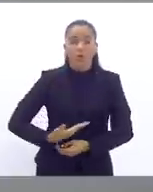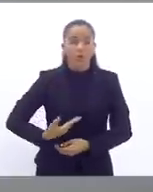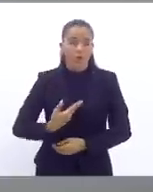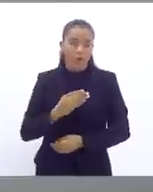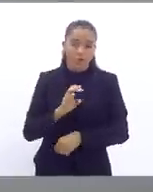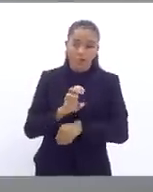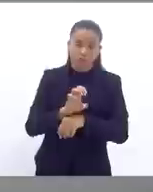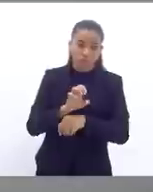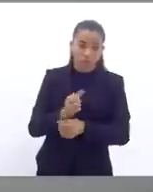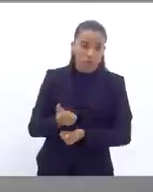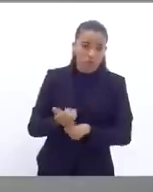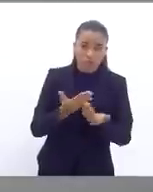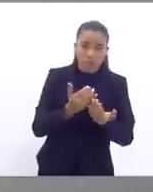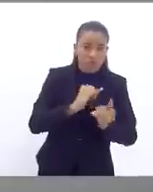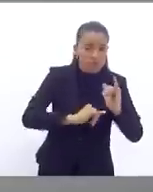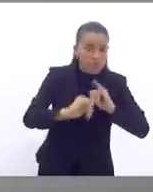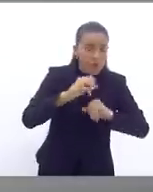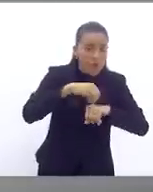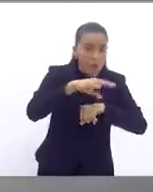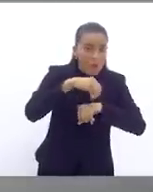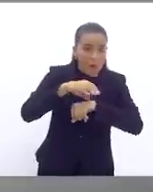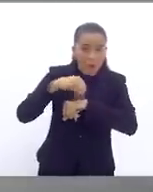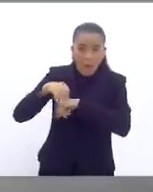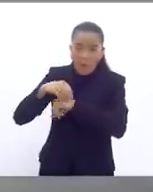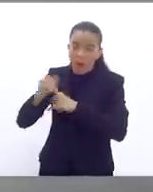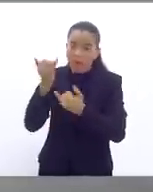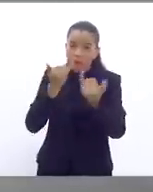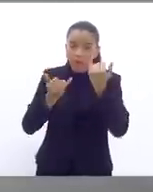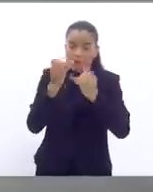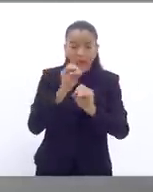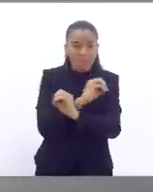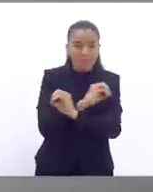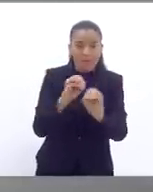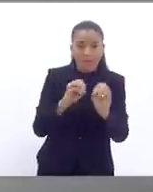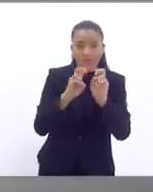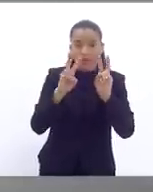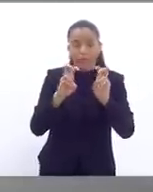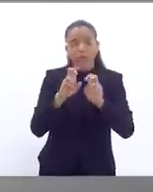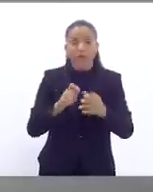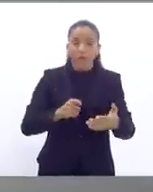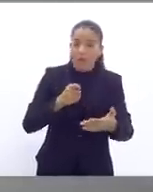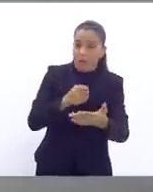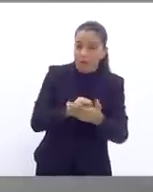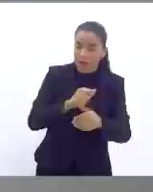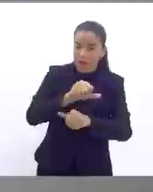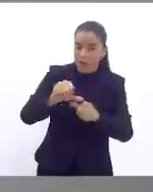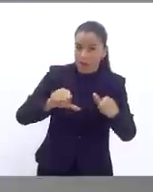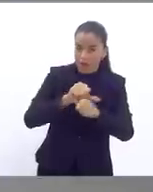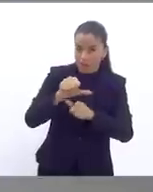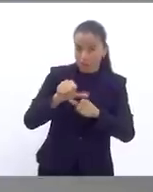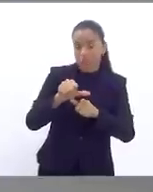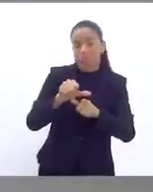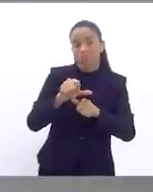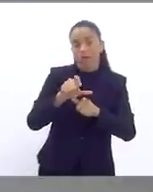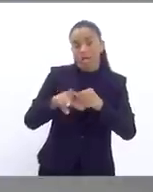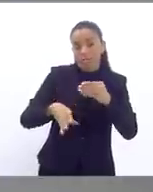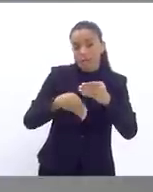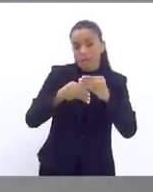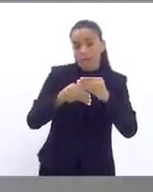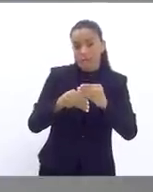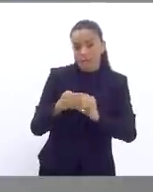nenhuma notícia seria ou não efetuar essa correção essa recomposição